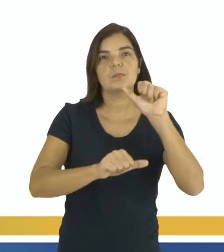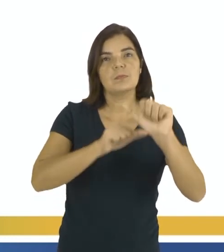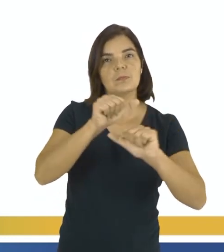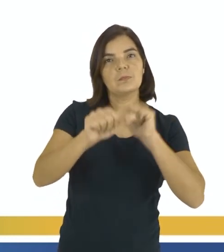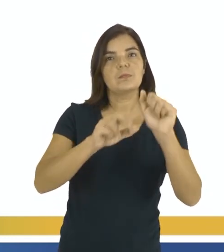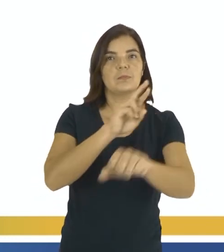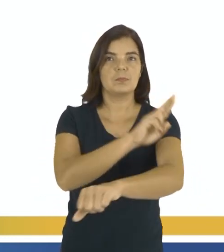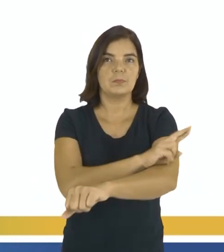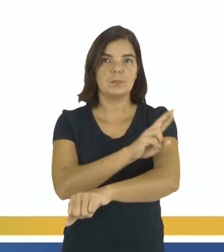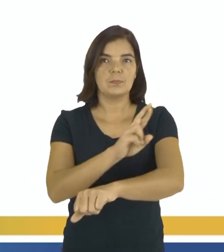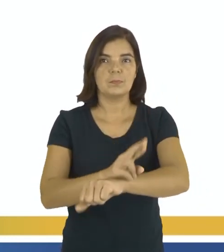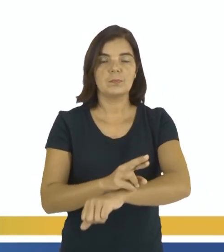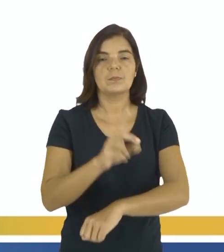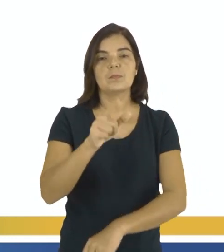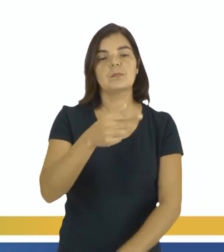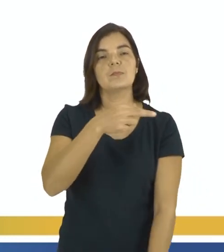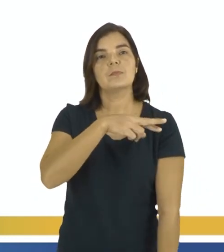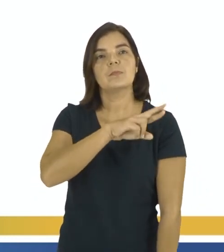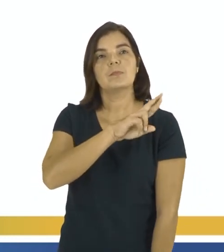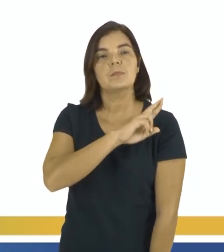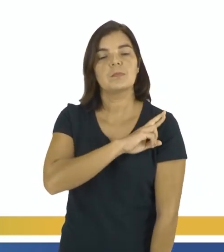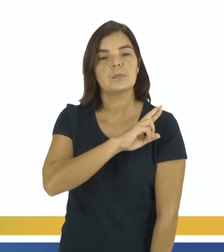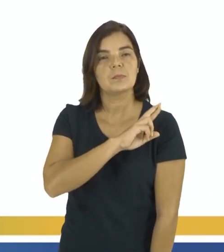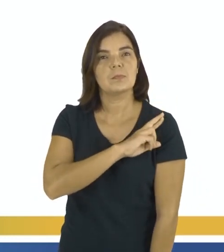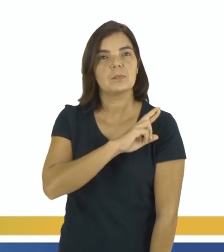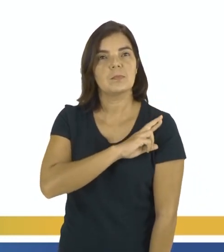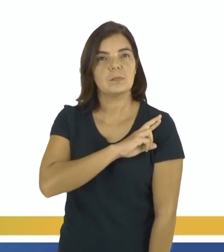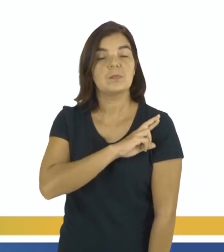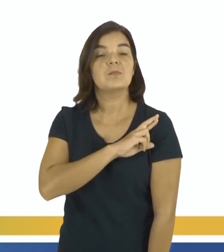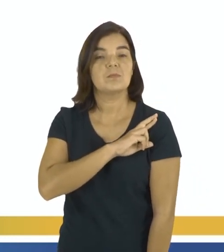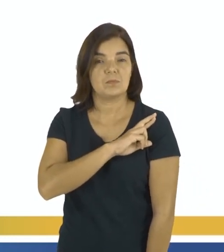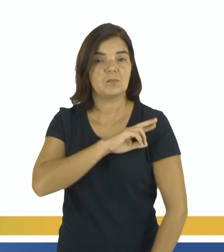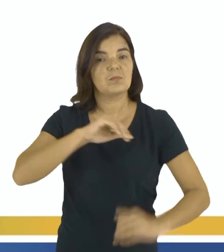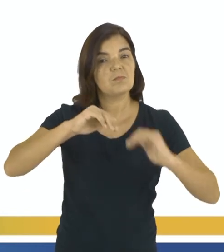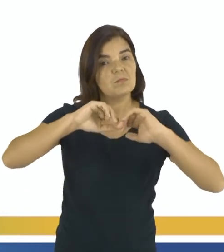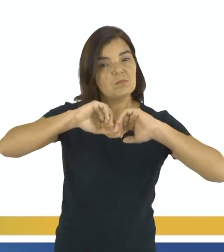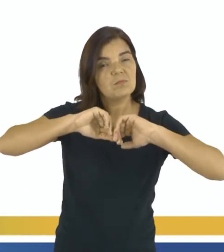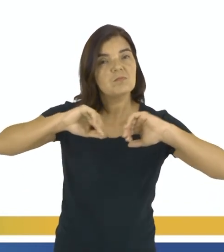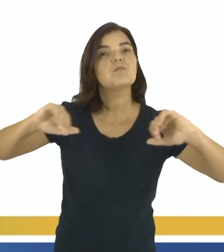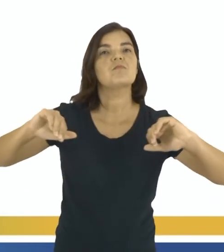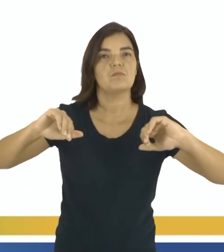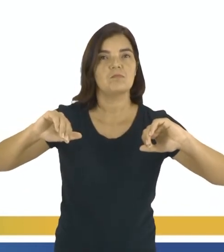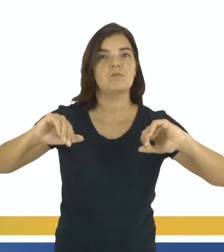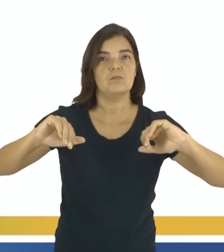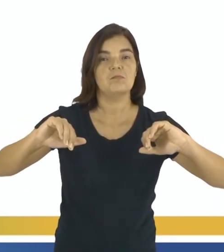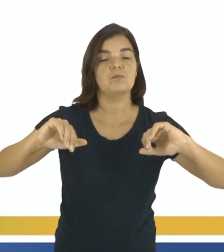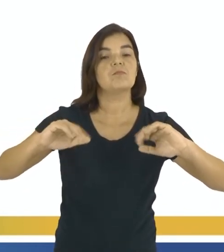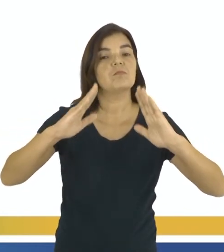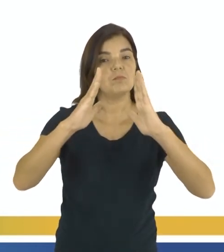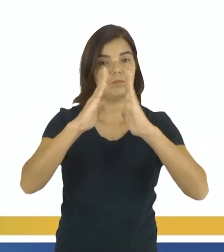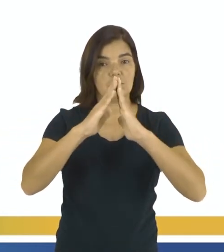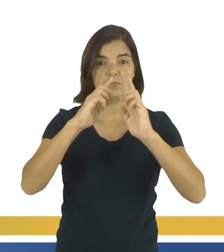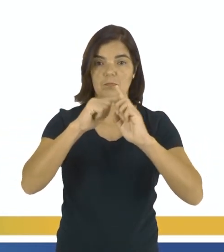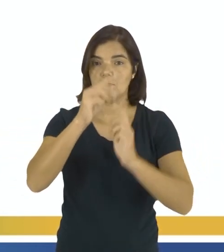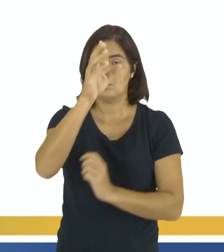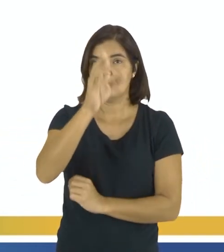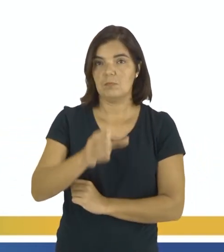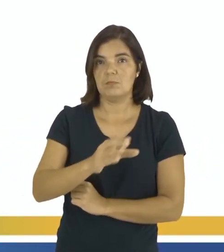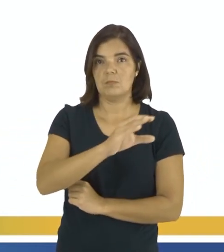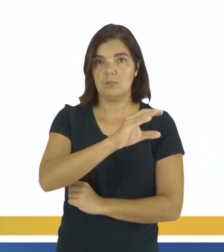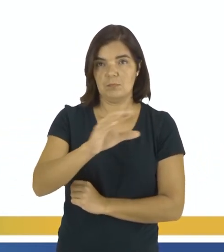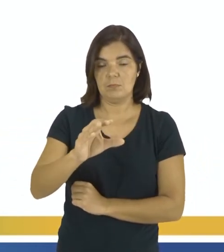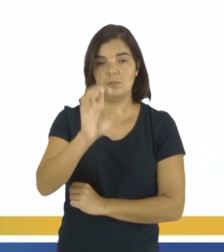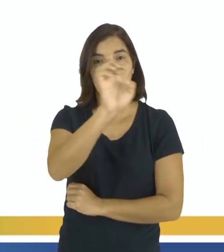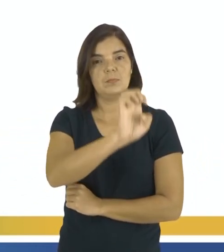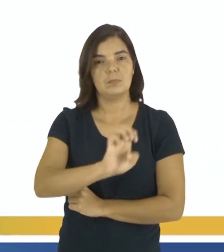de reformas religiosas responsável por quebrar o monopólio exercido pela Igreja Católica